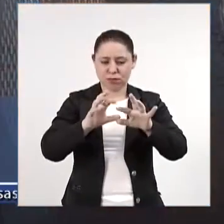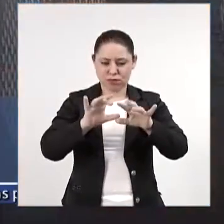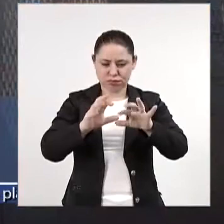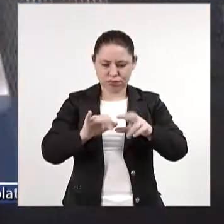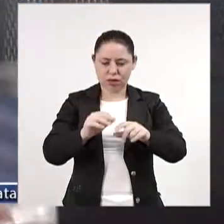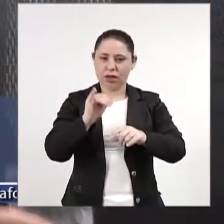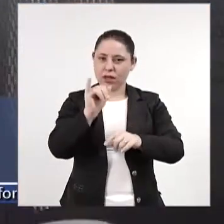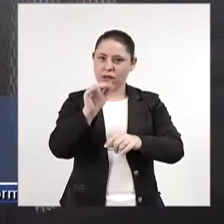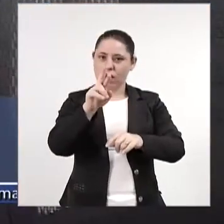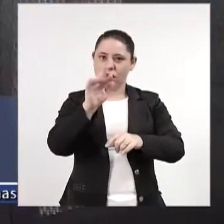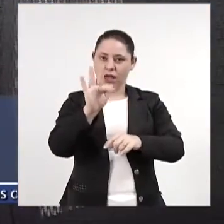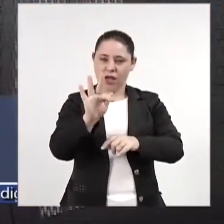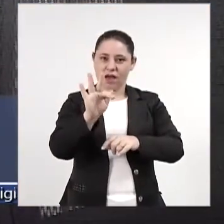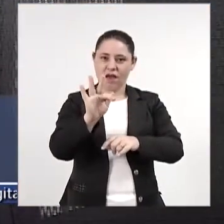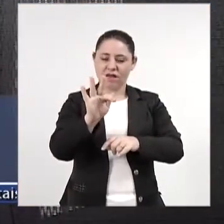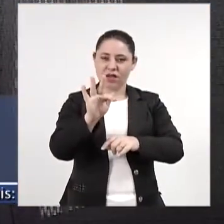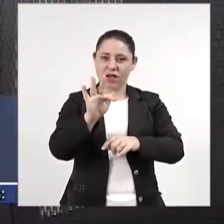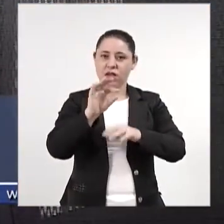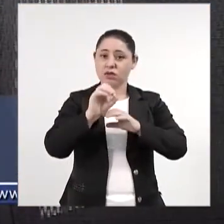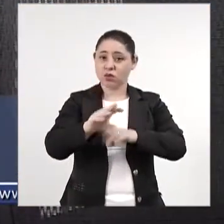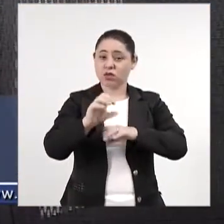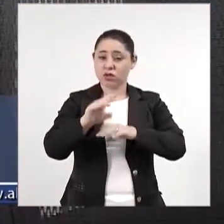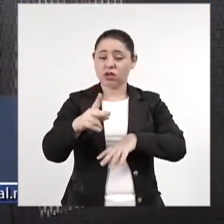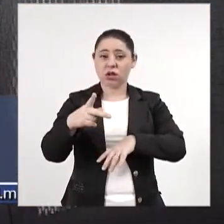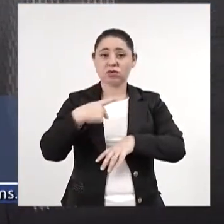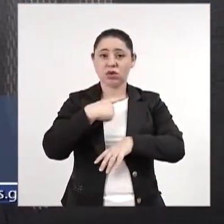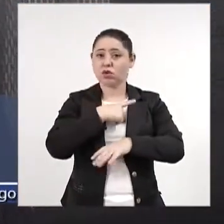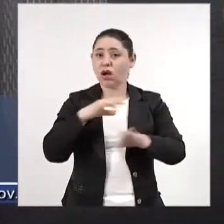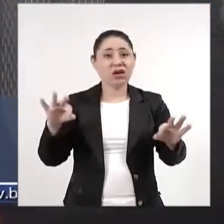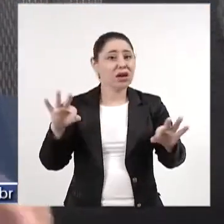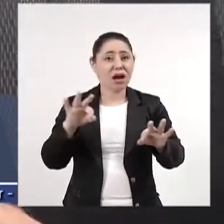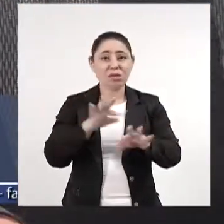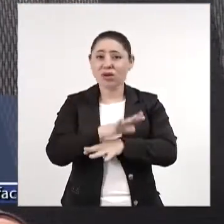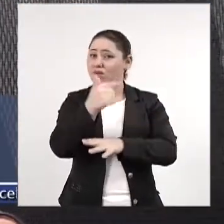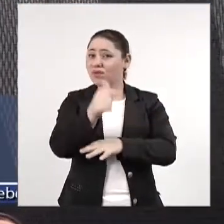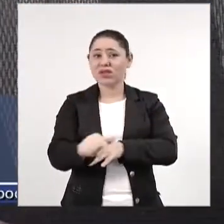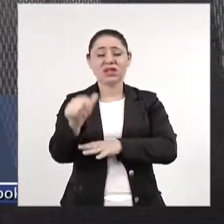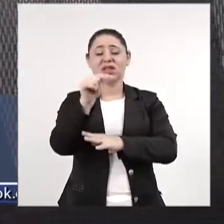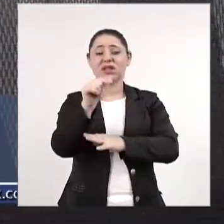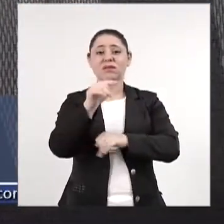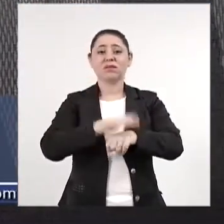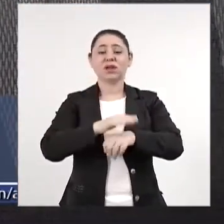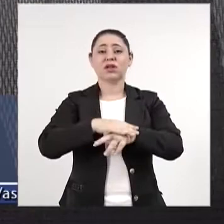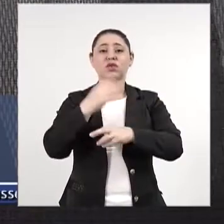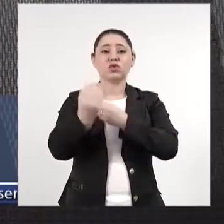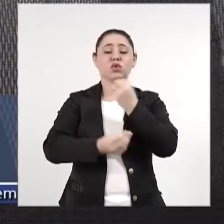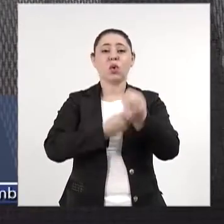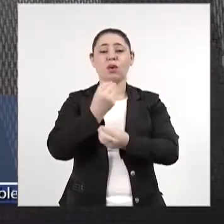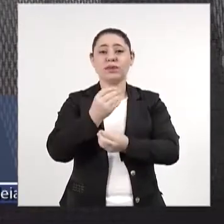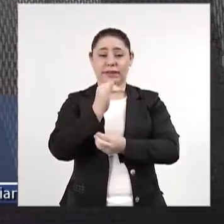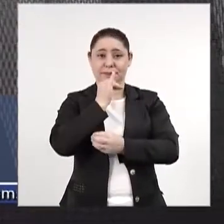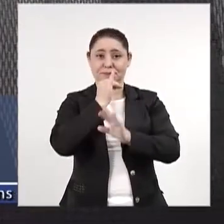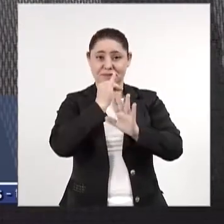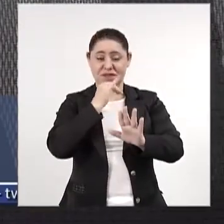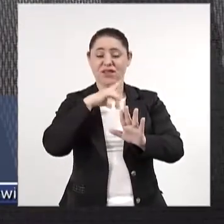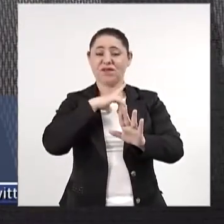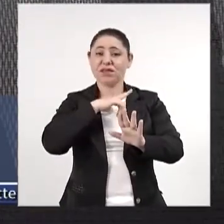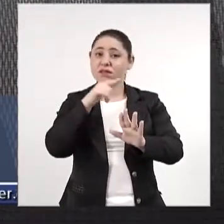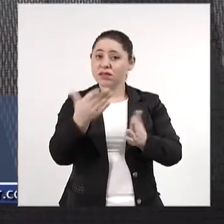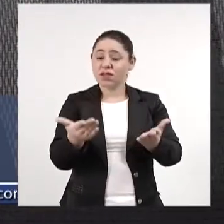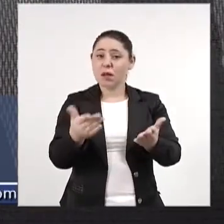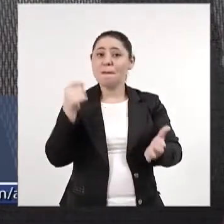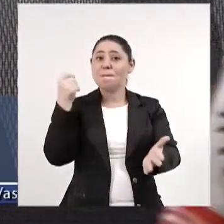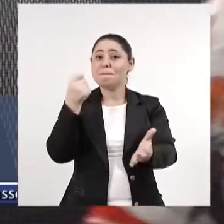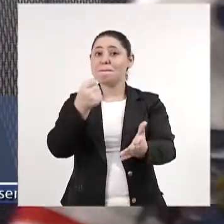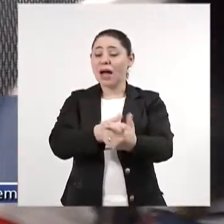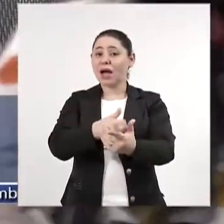da educação, da saúde, acabar tudo. Já não vai ter mais como... Você vai ter que